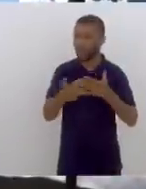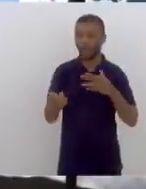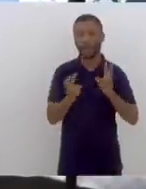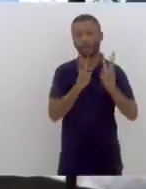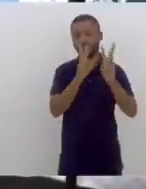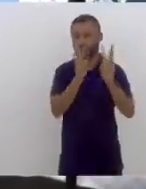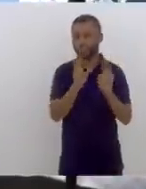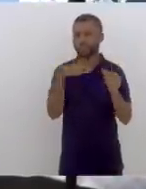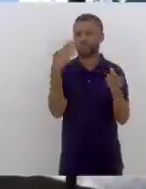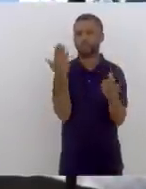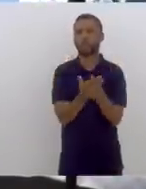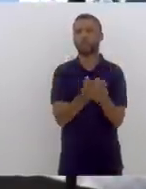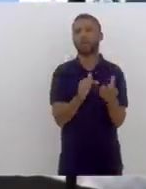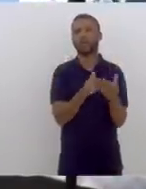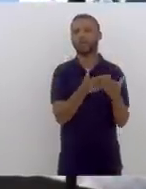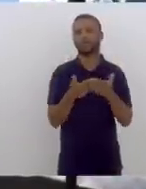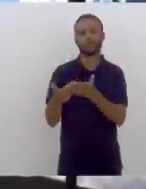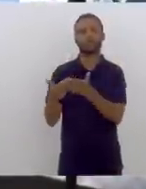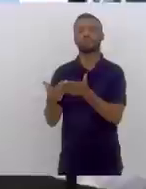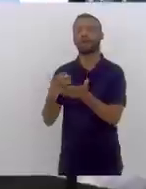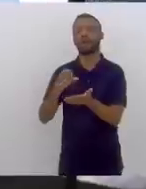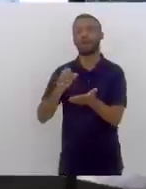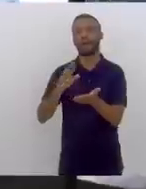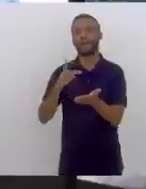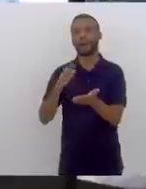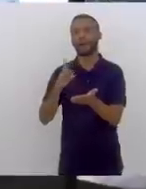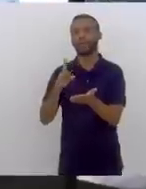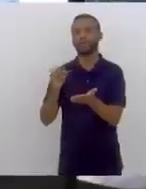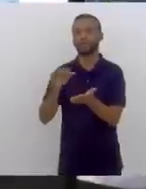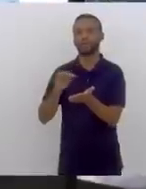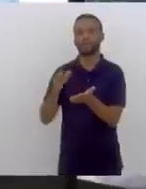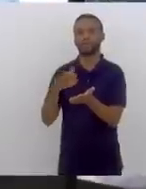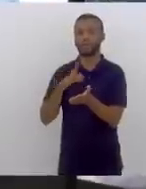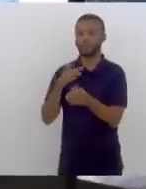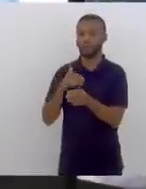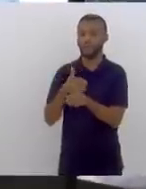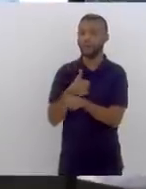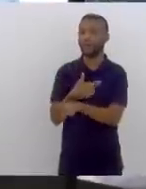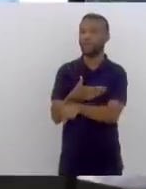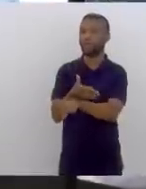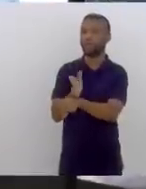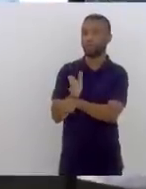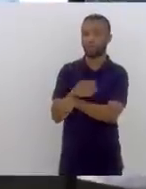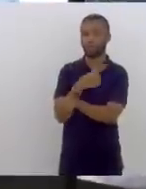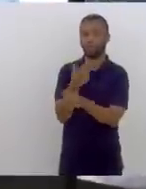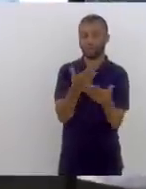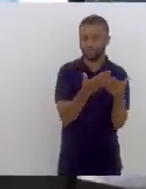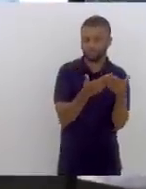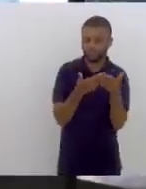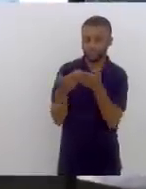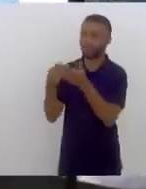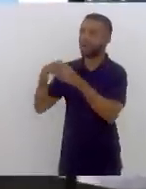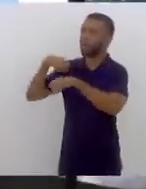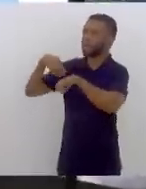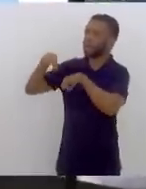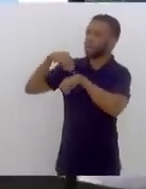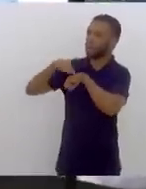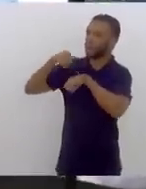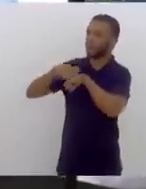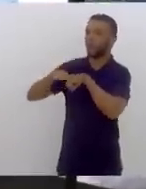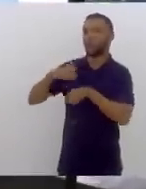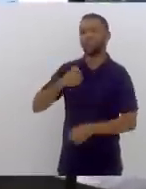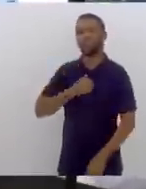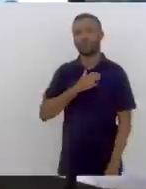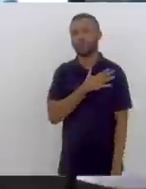processo que é levado para carpad nós já temos mais de 60 dias que nós levamos tudo ao conhecimento do Coronel Luiz Henrique